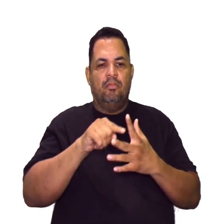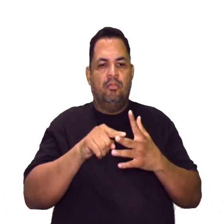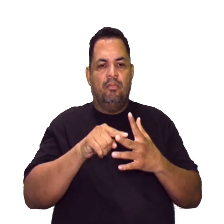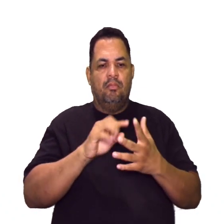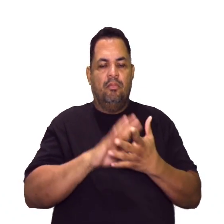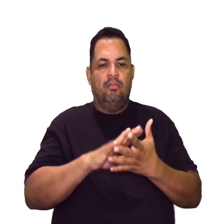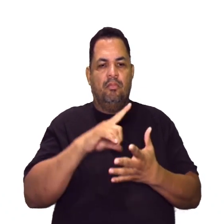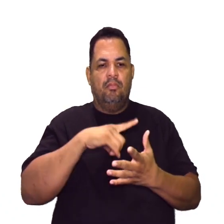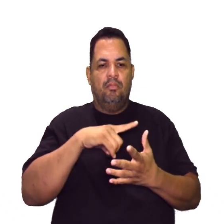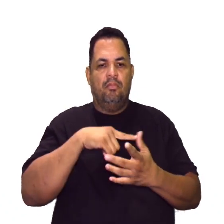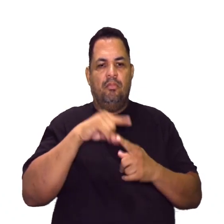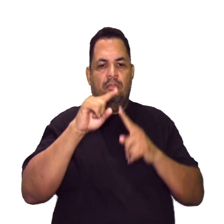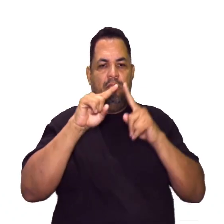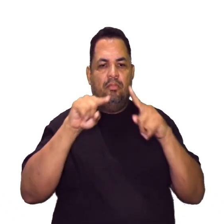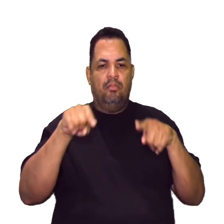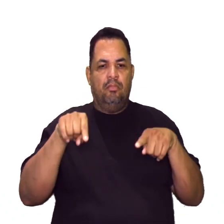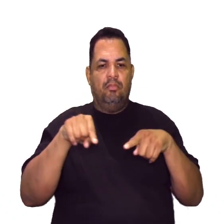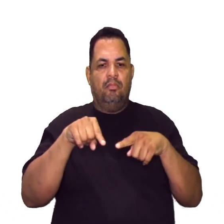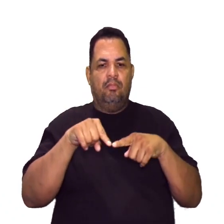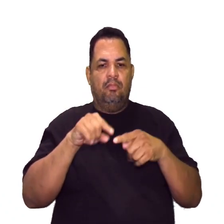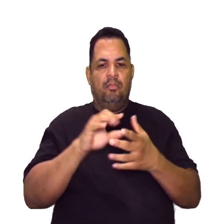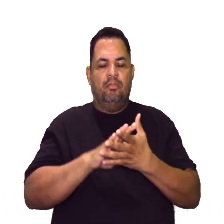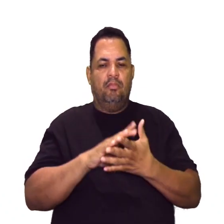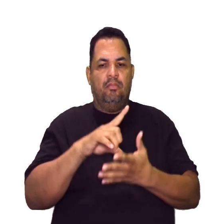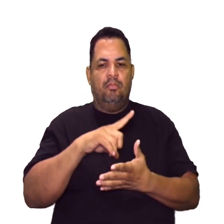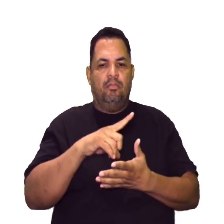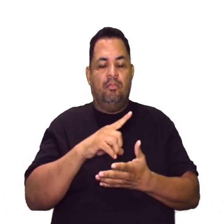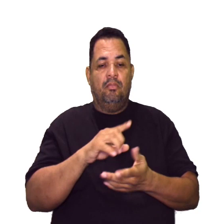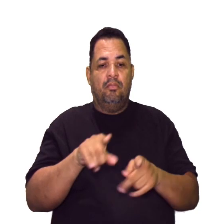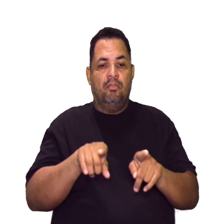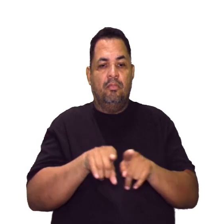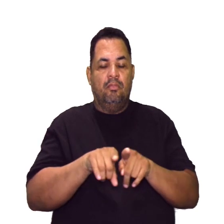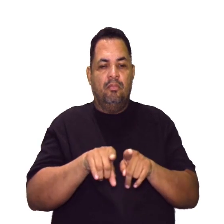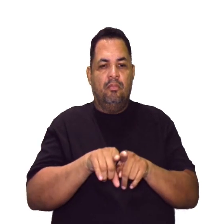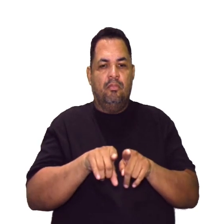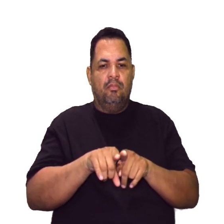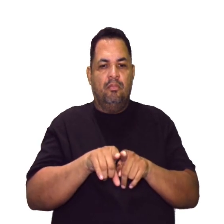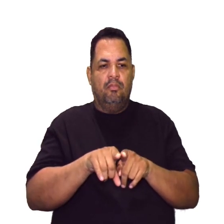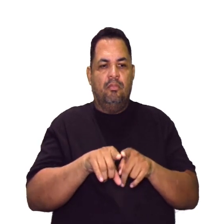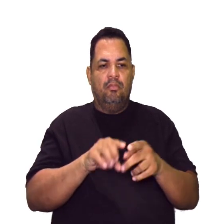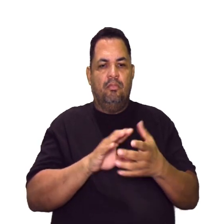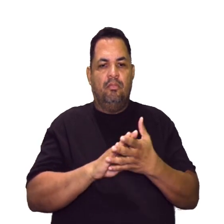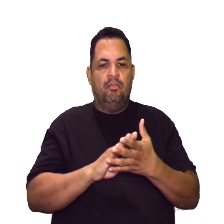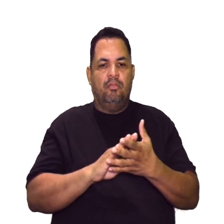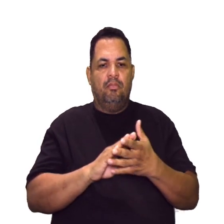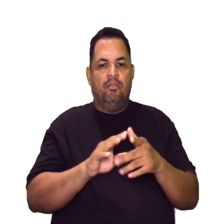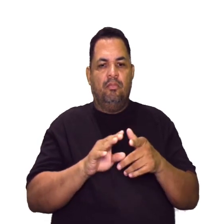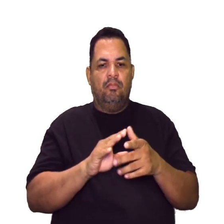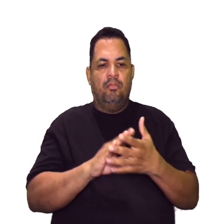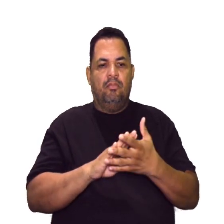é trigonal. BF3, você já tinha visto que também era trigonal.